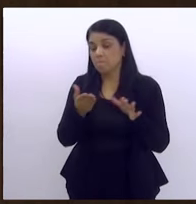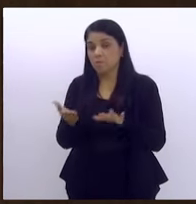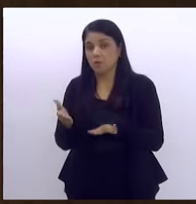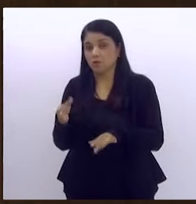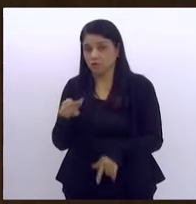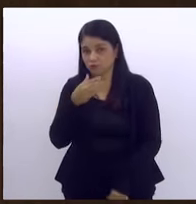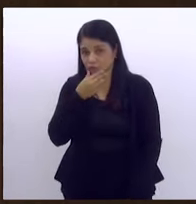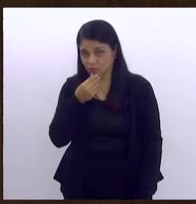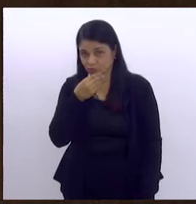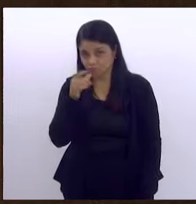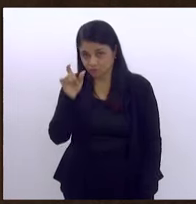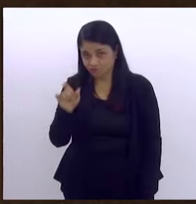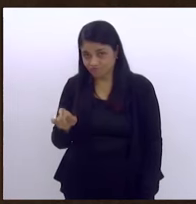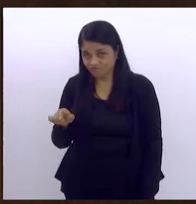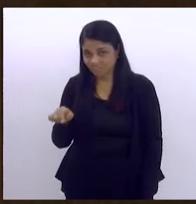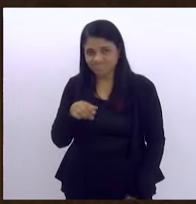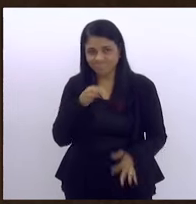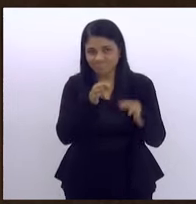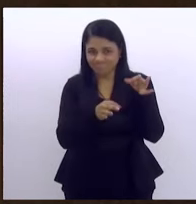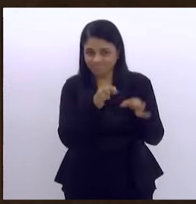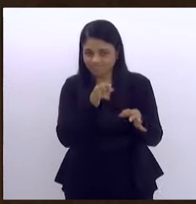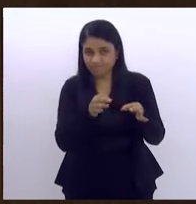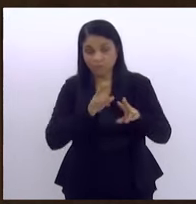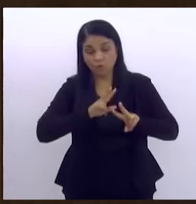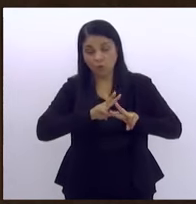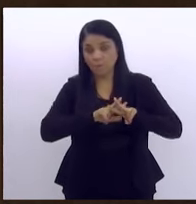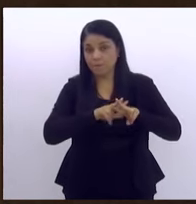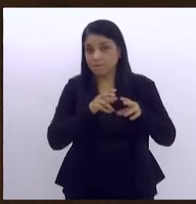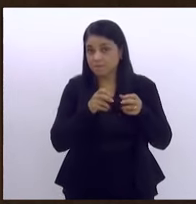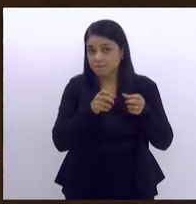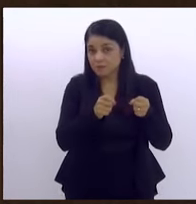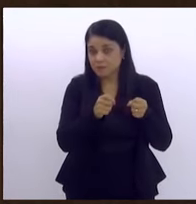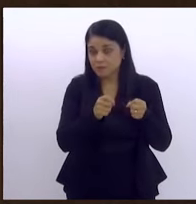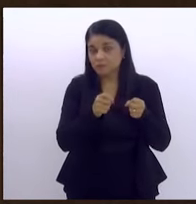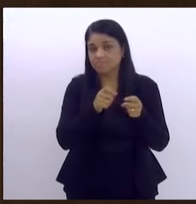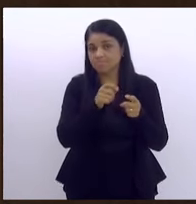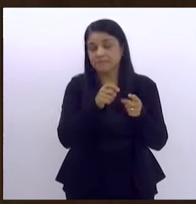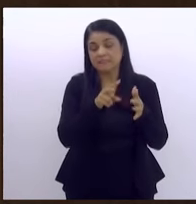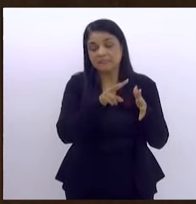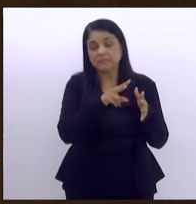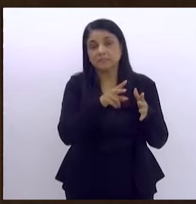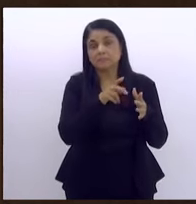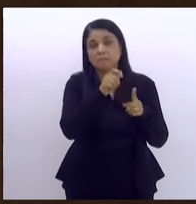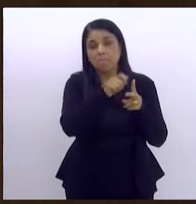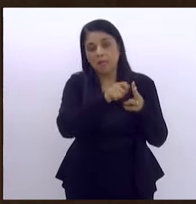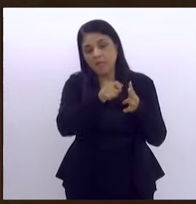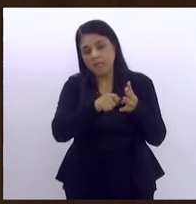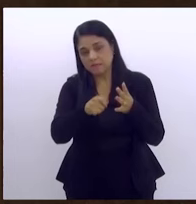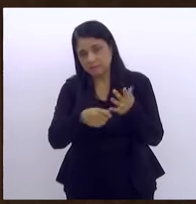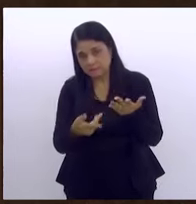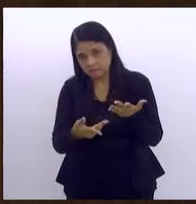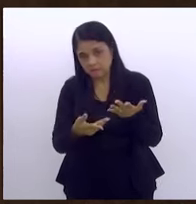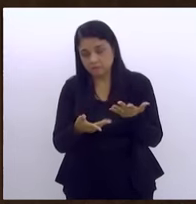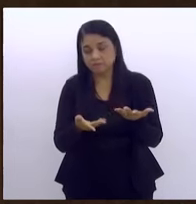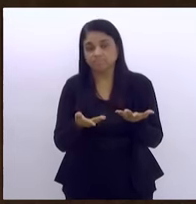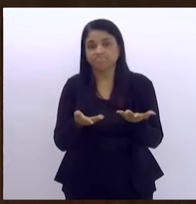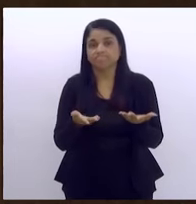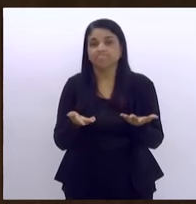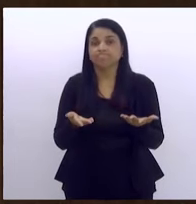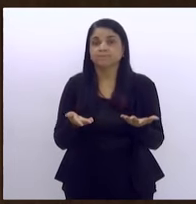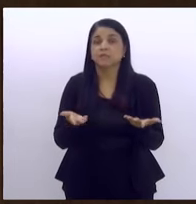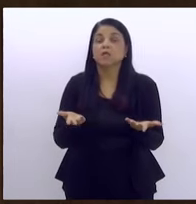sem julgamento ficou preso esse tempo todo, não é? E